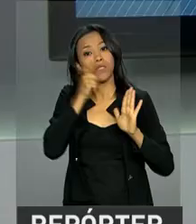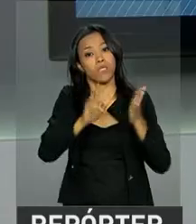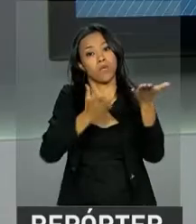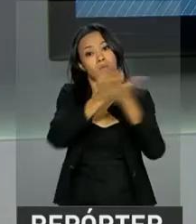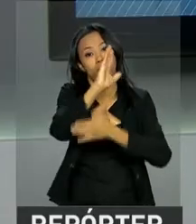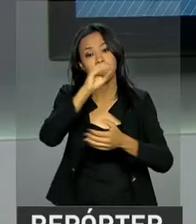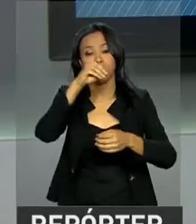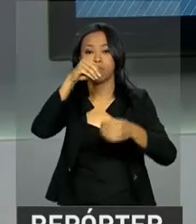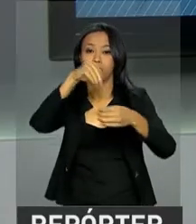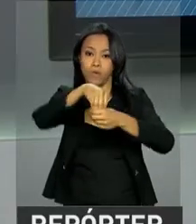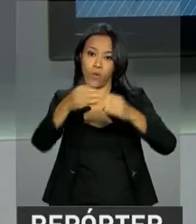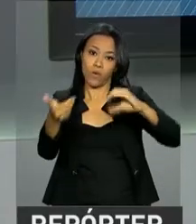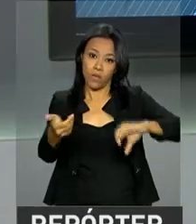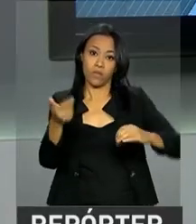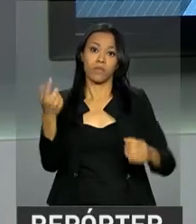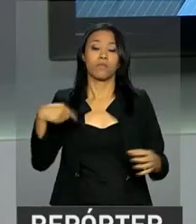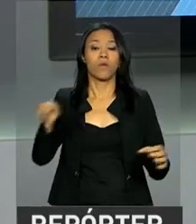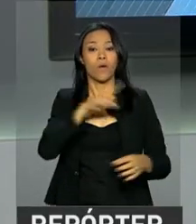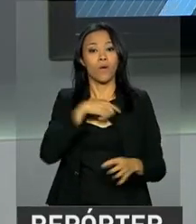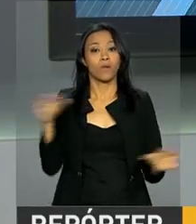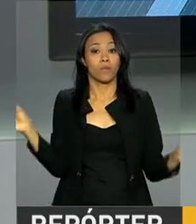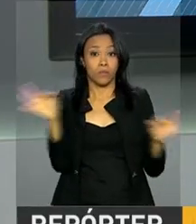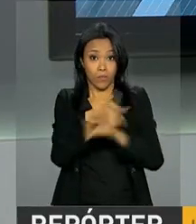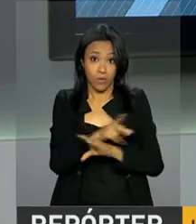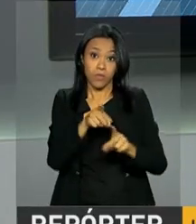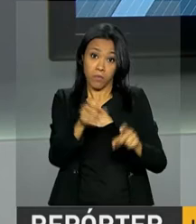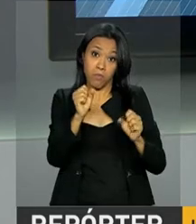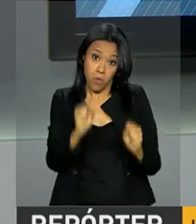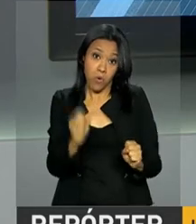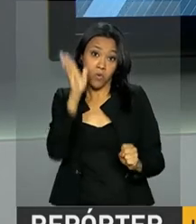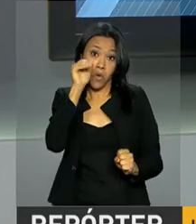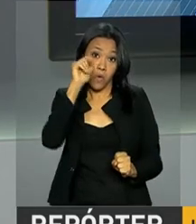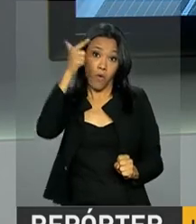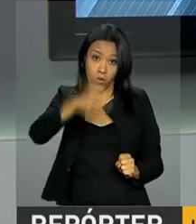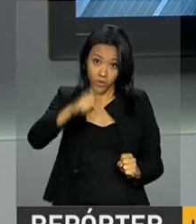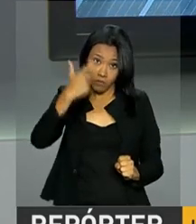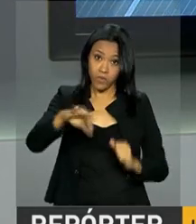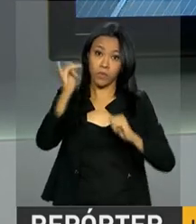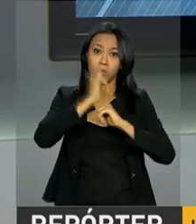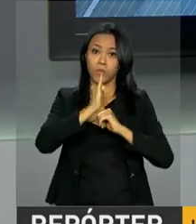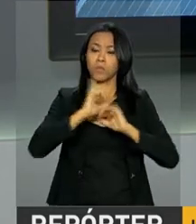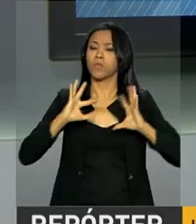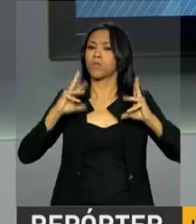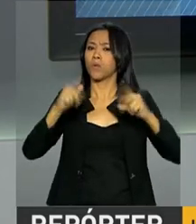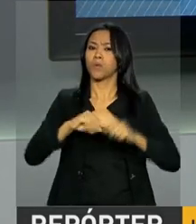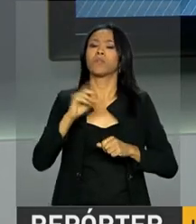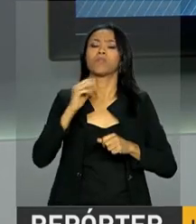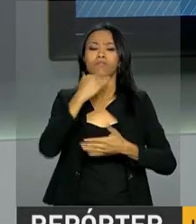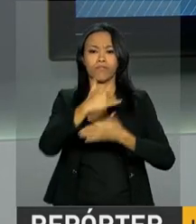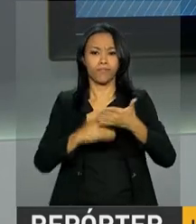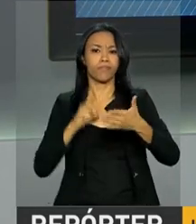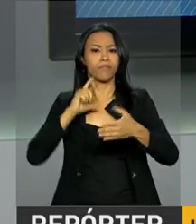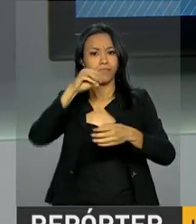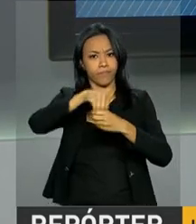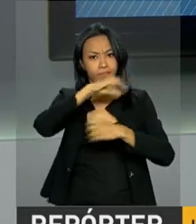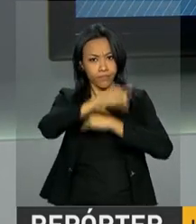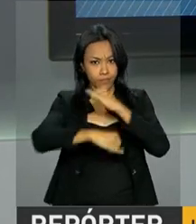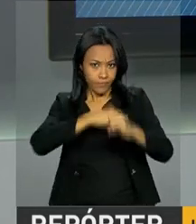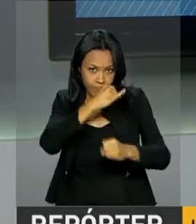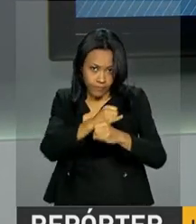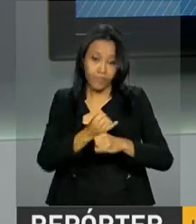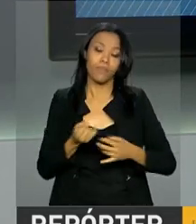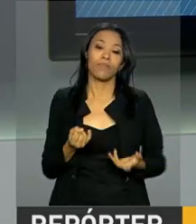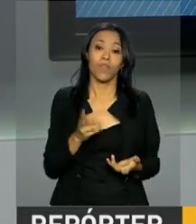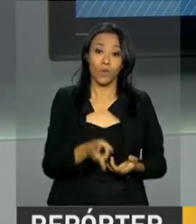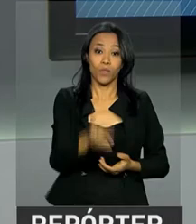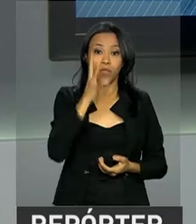Congresso. Nós ficamos por aqui. Você pode rever as reportagens no YouTube. E toda a nossa programação também está na página da NBR na